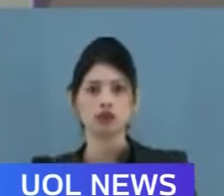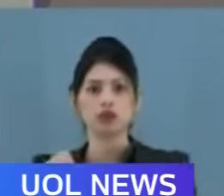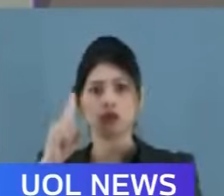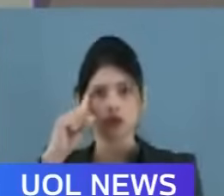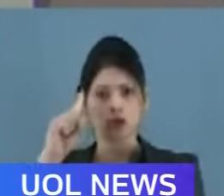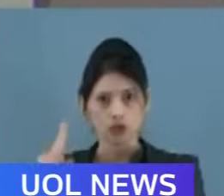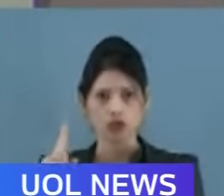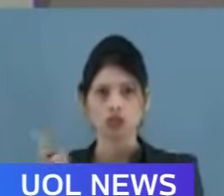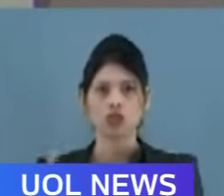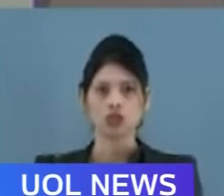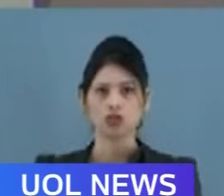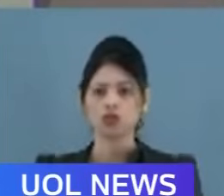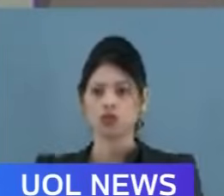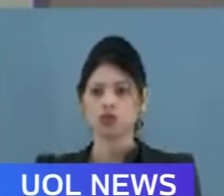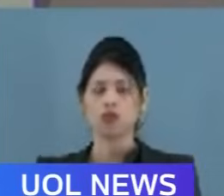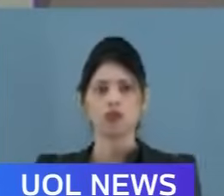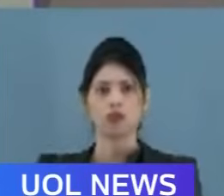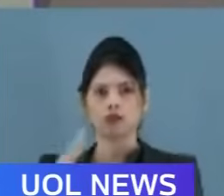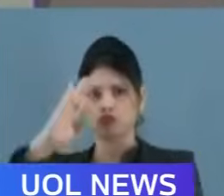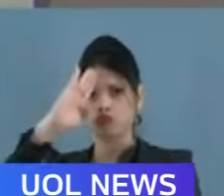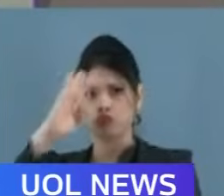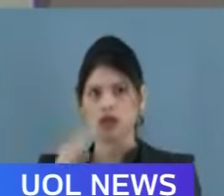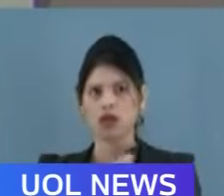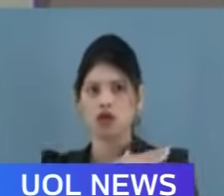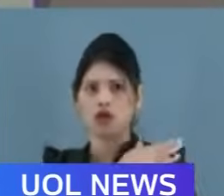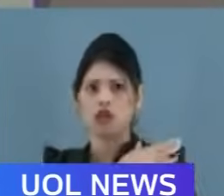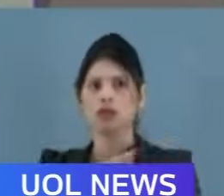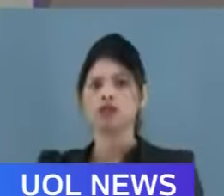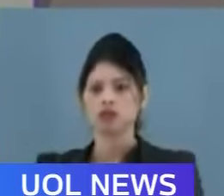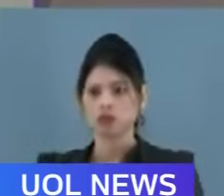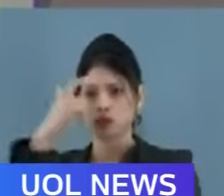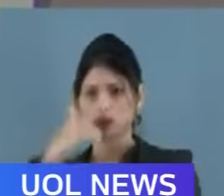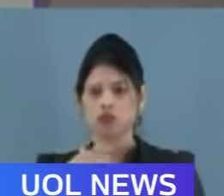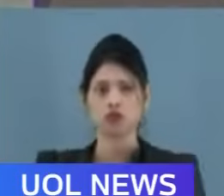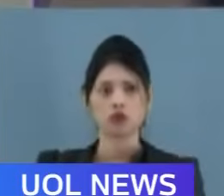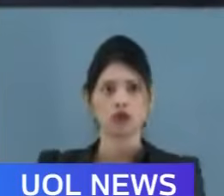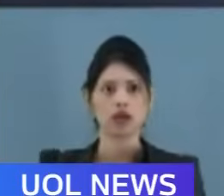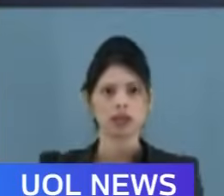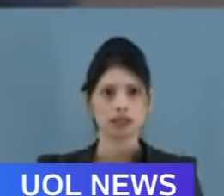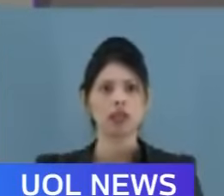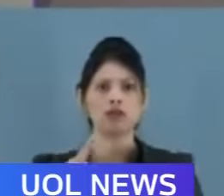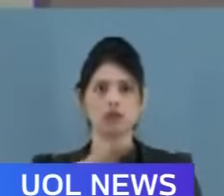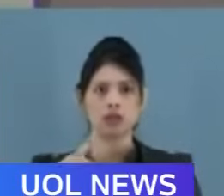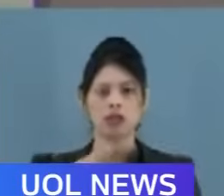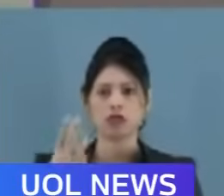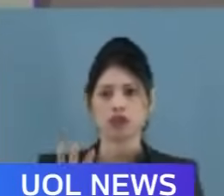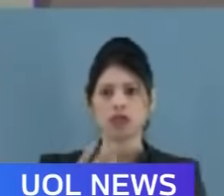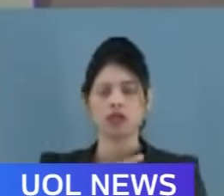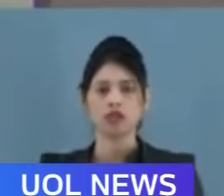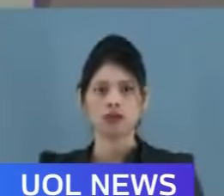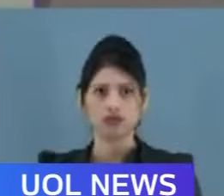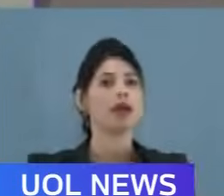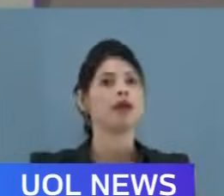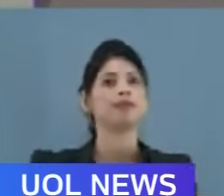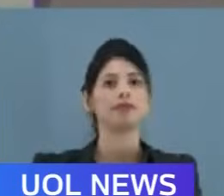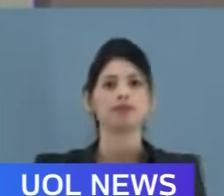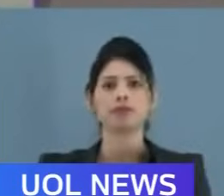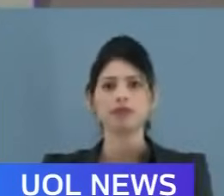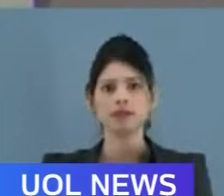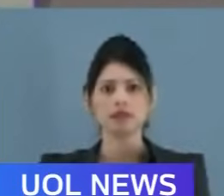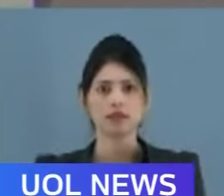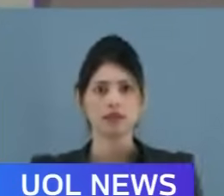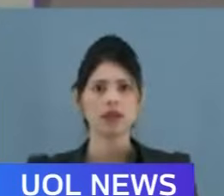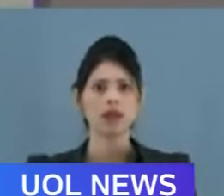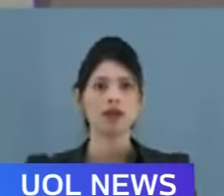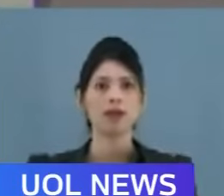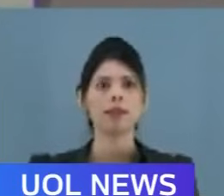paga algumas despesas da ex-primeira-dama Michelle Bolsonaro. Então, o governo está insistindo muito nisso e está